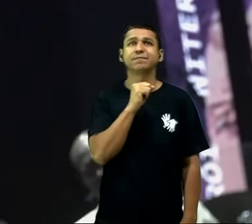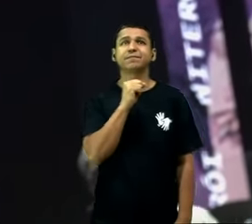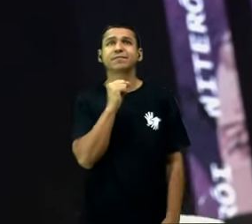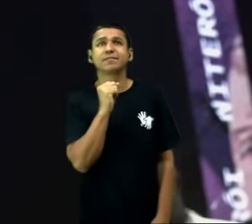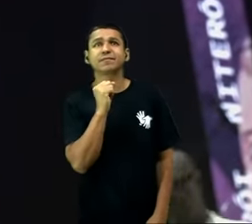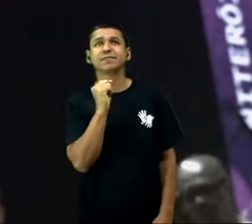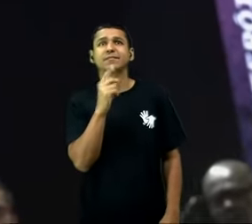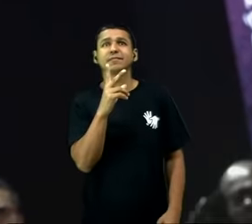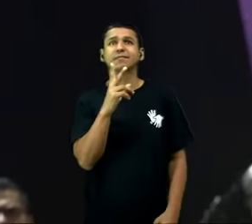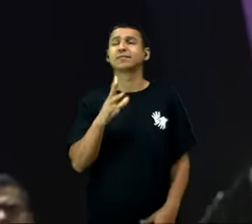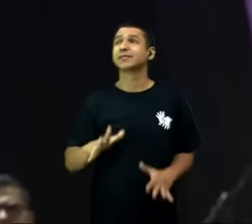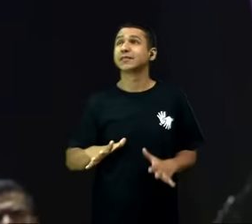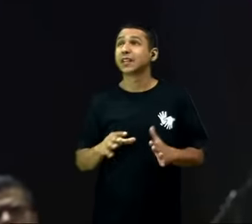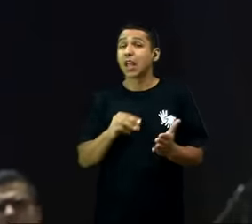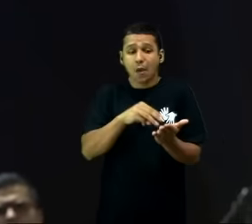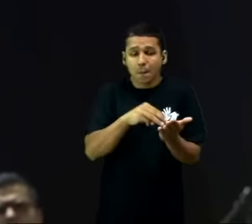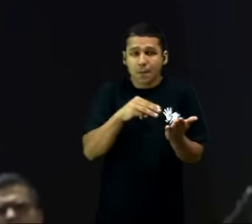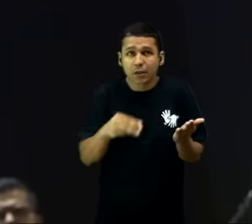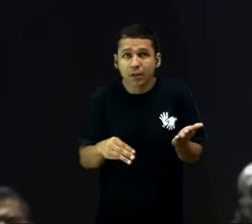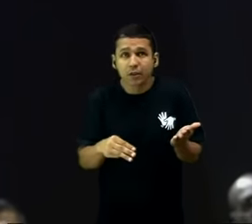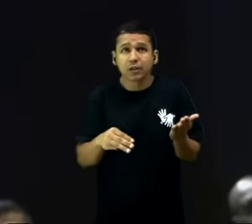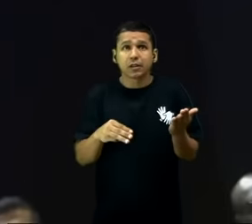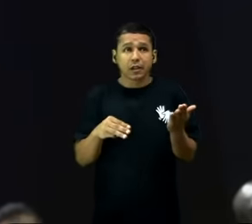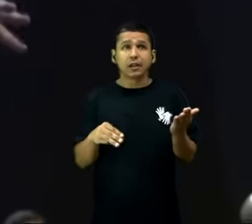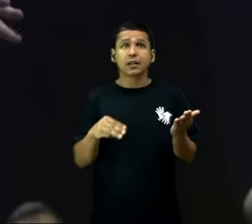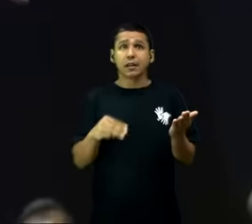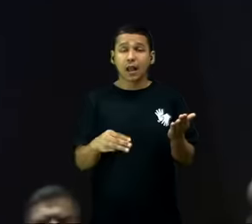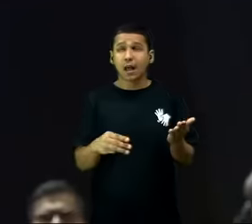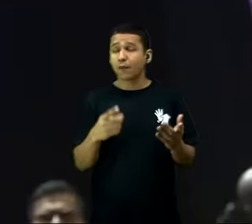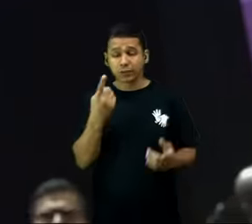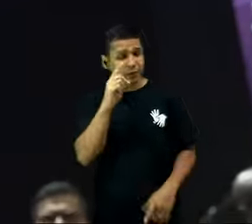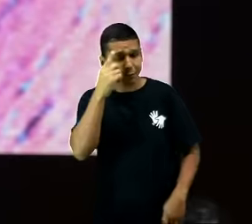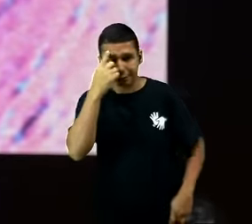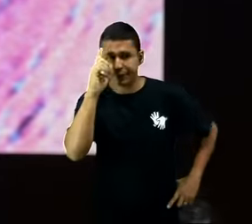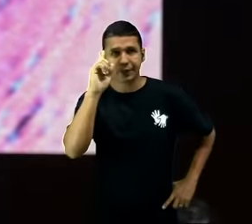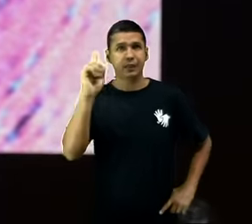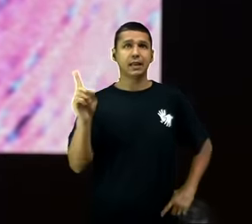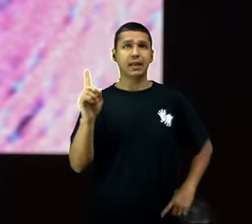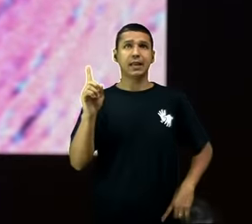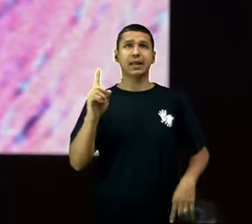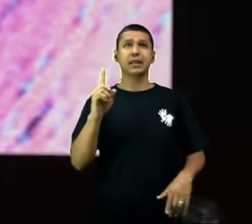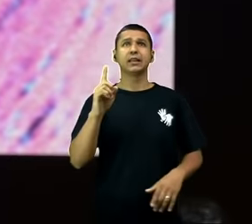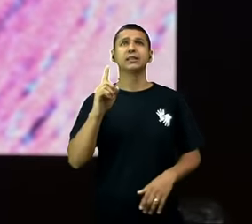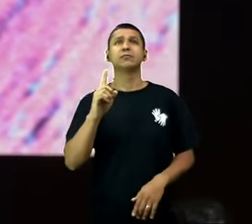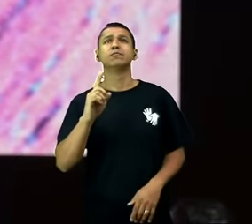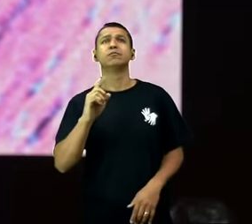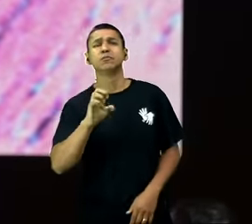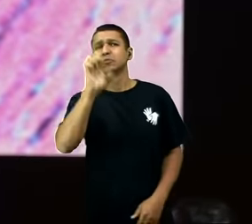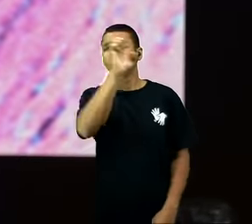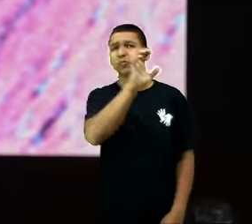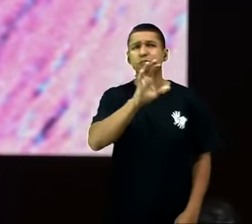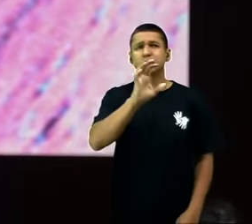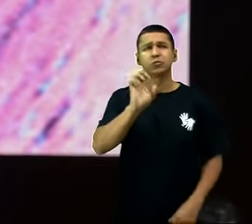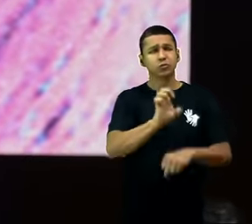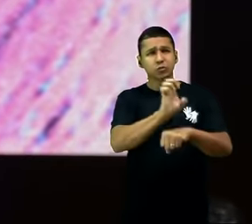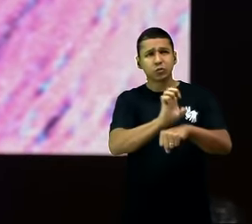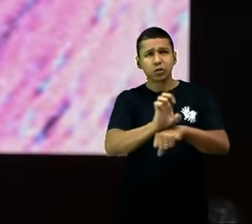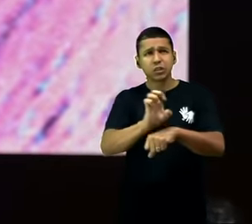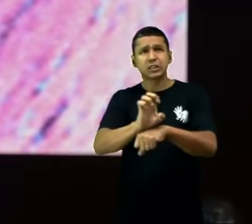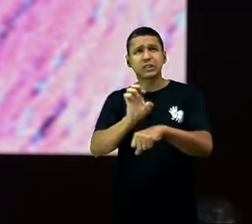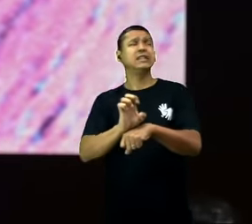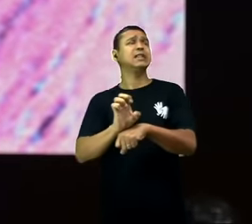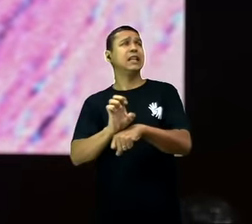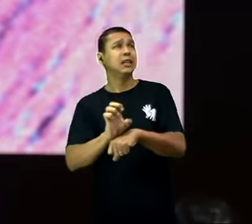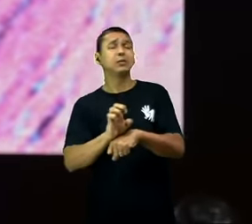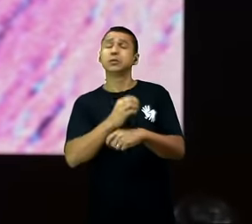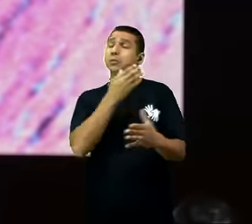é sustentar um ministério dessa grandeza no Rio de Janeiro. O estado mais promíscuo e mais perdido do